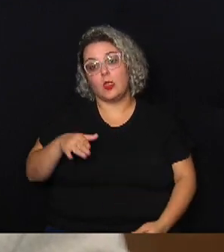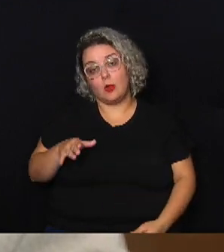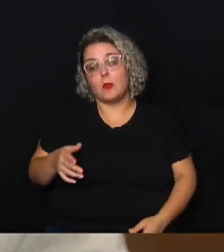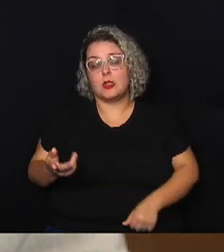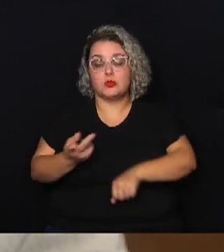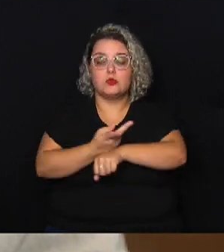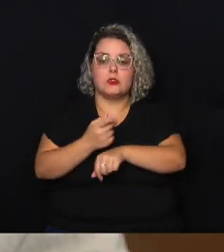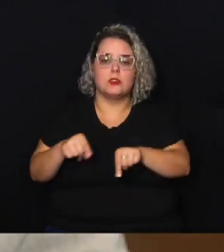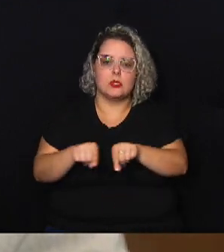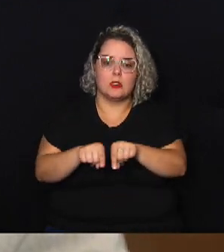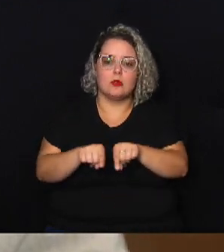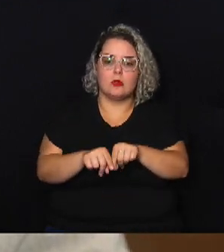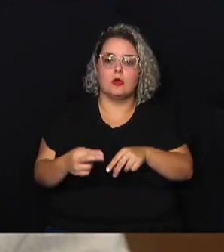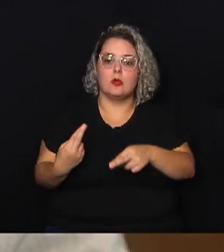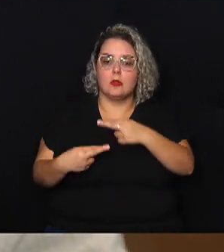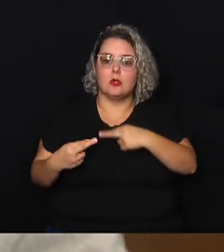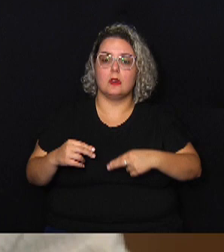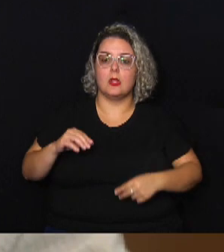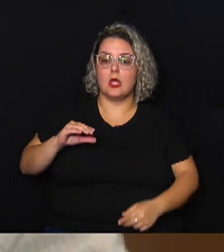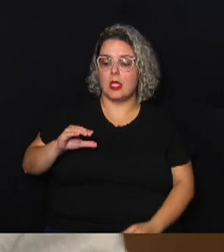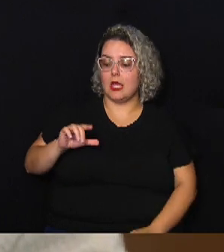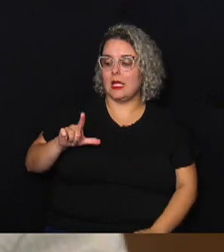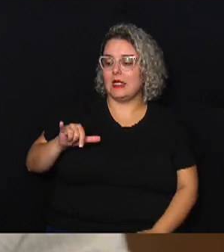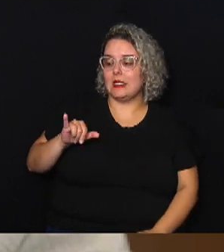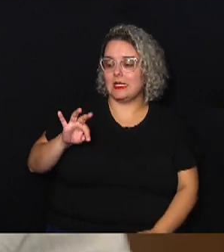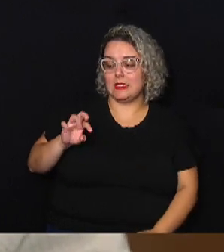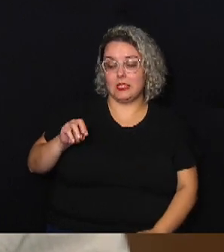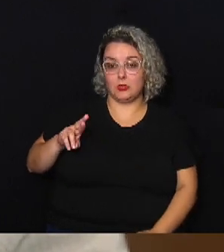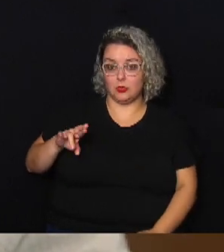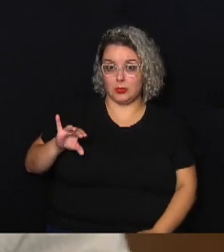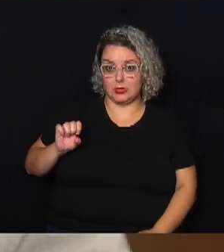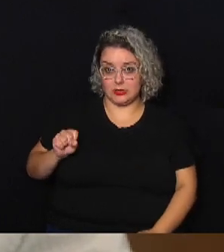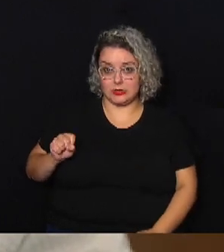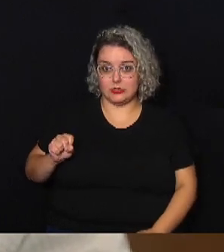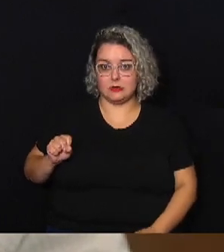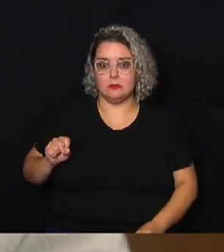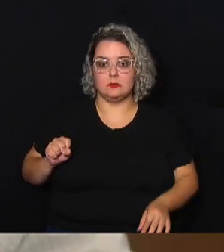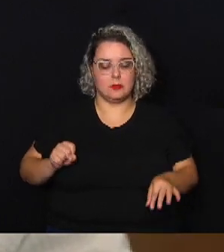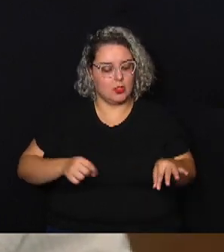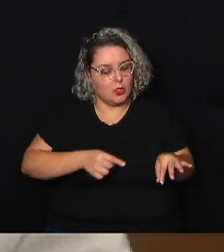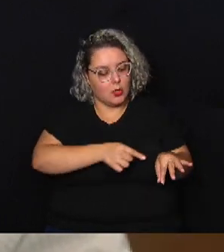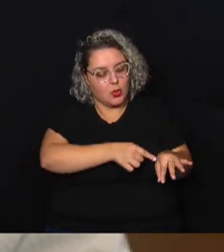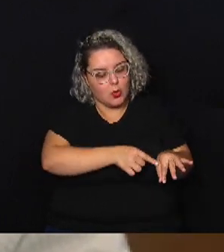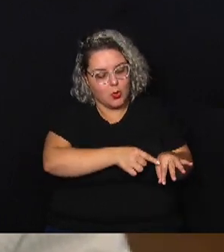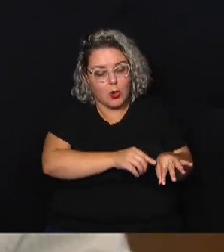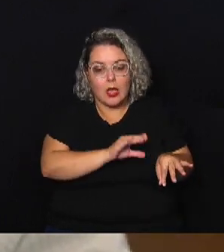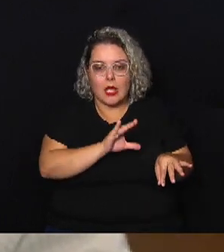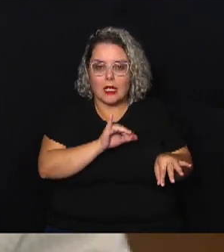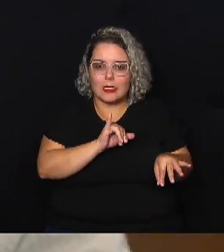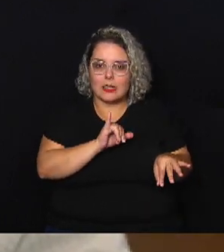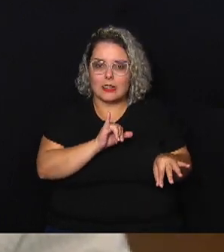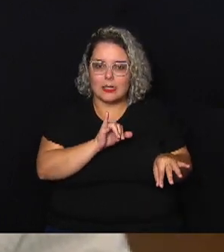estão relacionadas ao clítoris, porque as pessoas estão utilizando mais